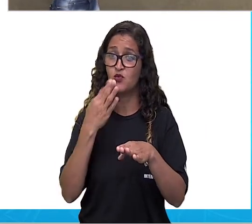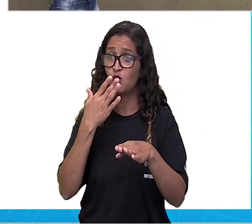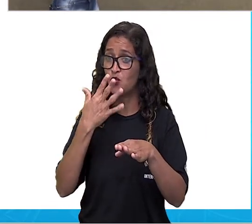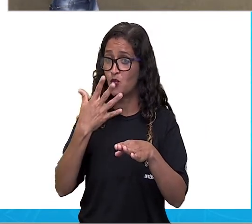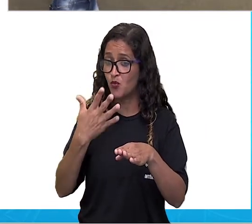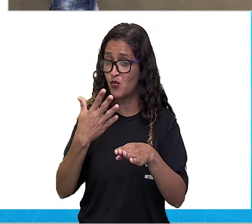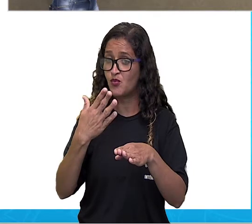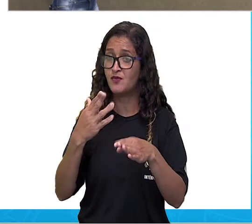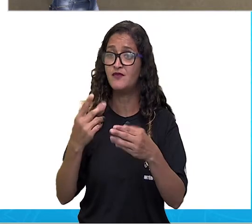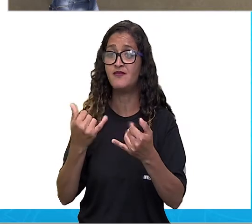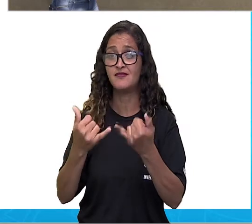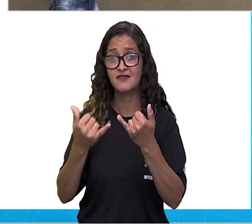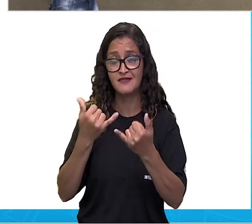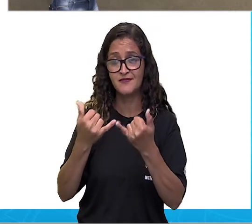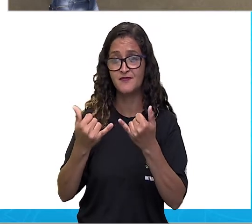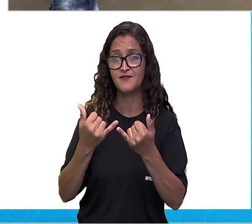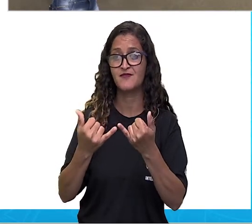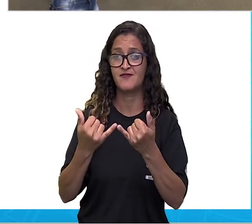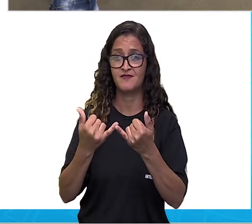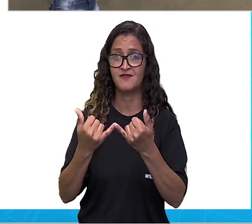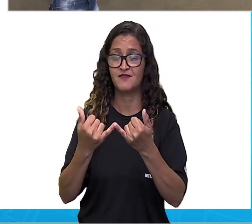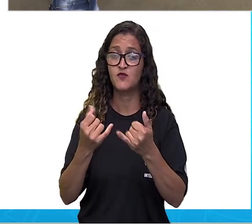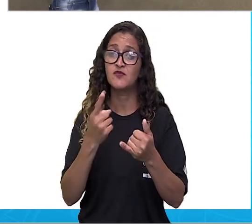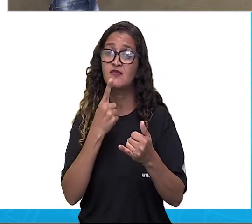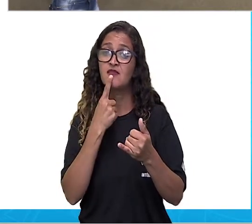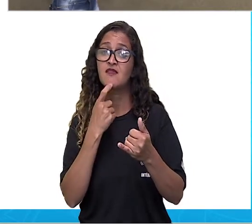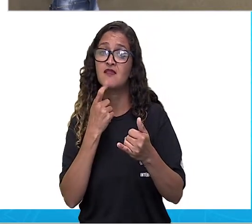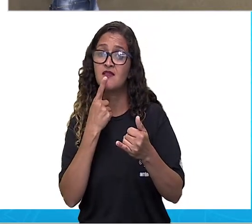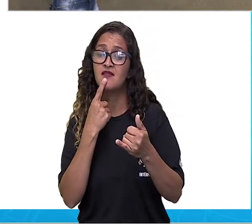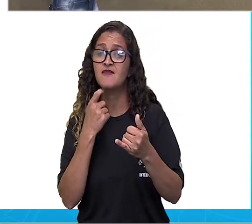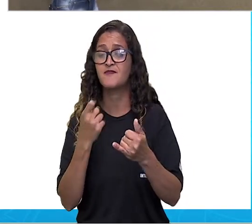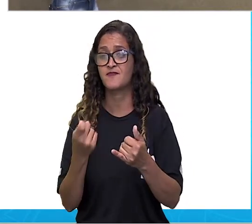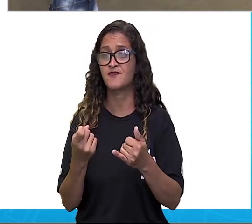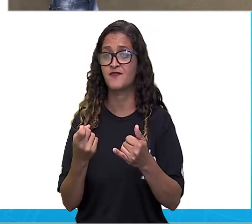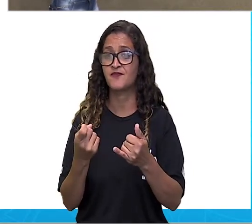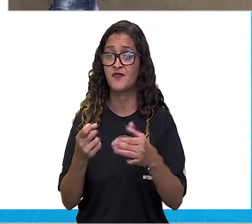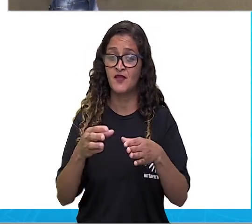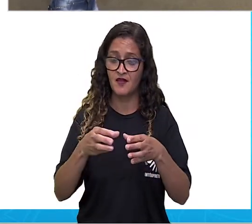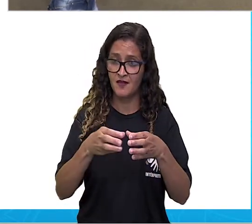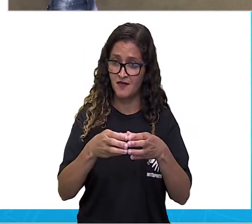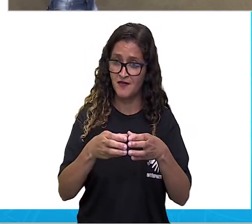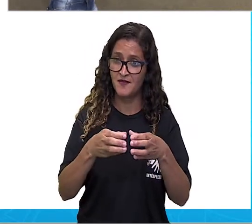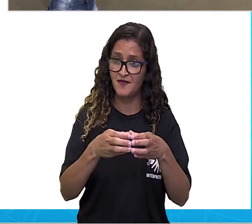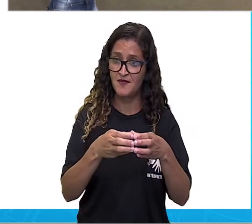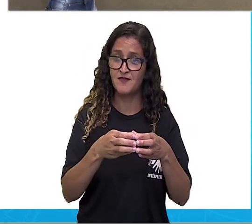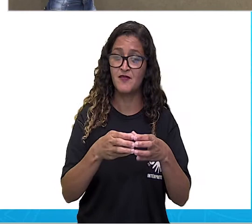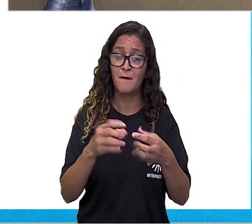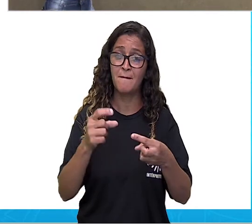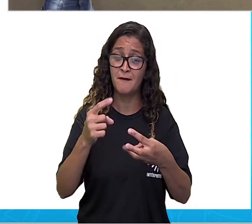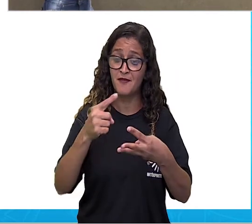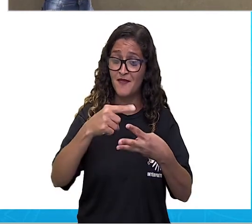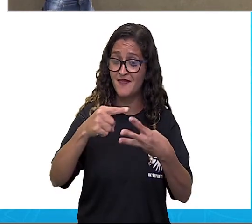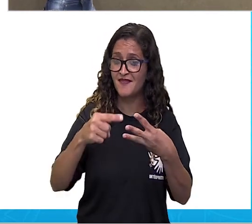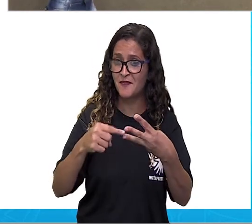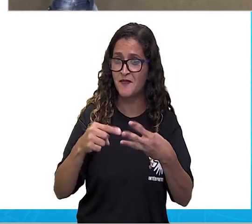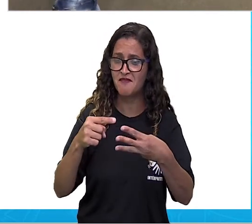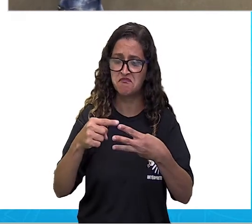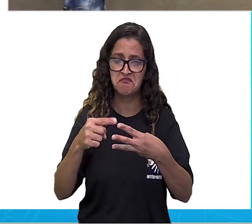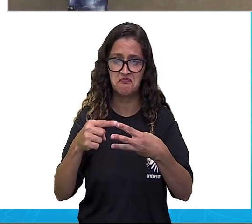tinham mais semelhanças, os botões vermelhos, porque ele separou também por cor e também por